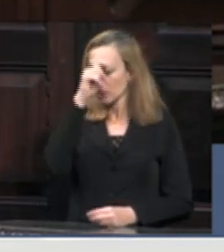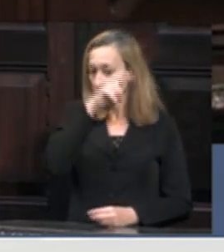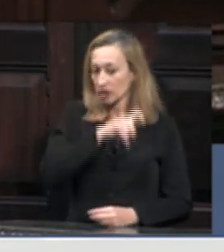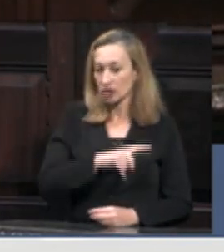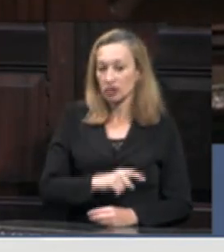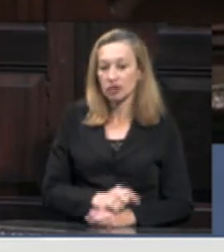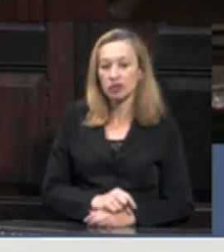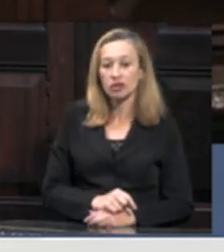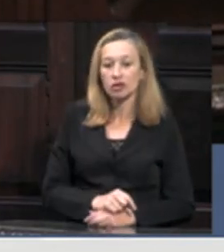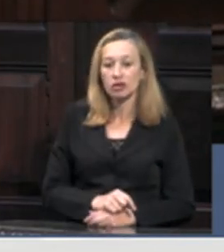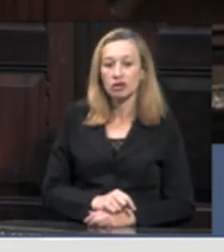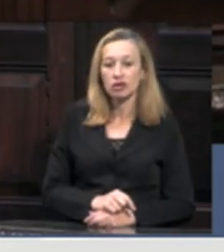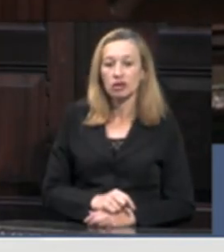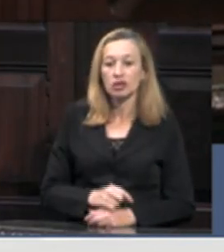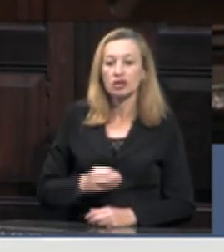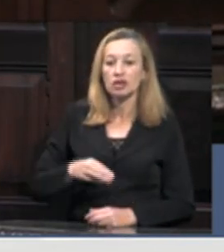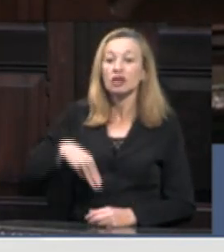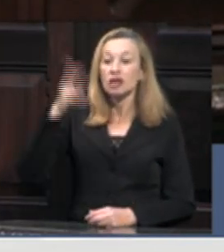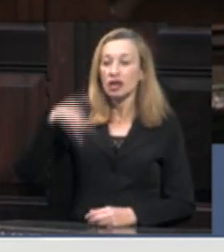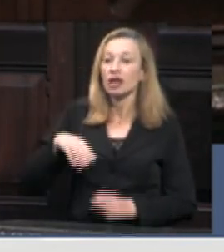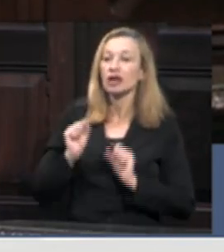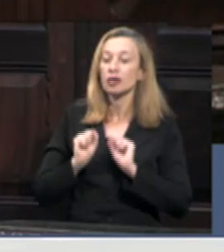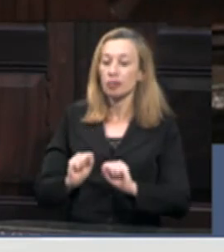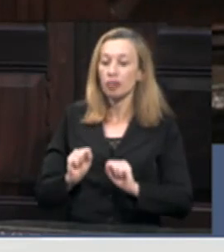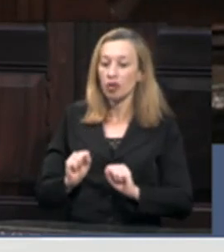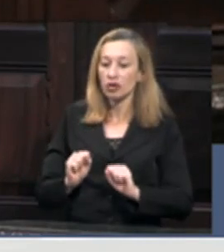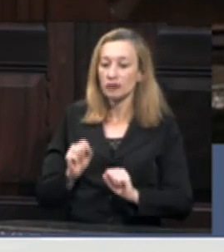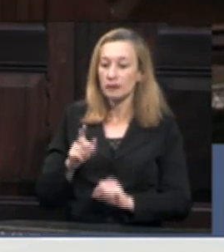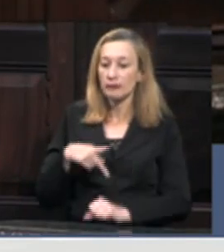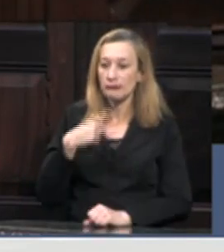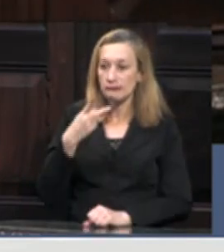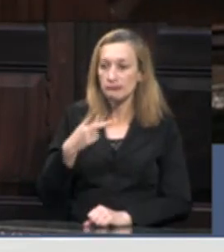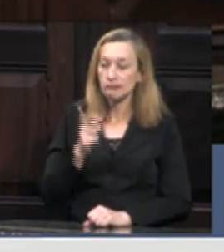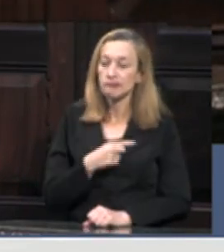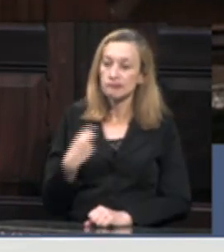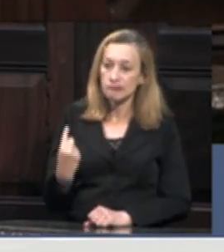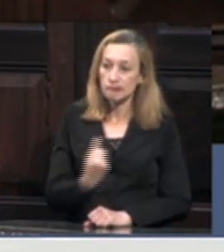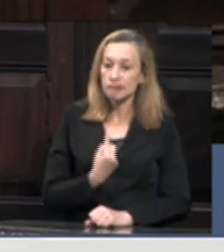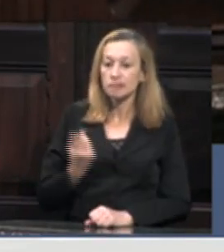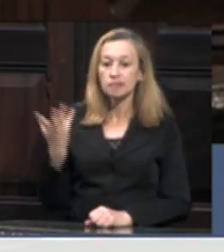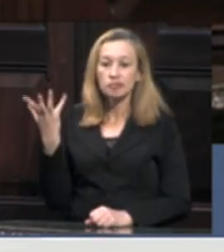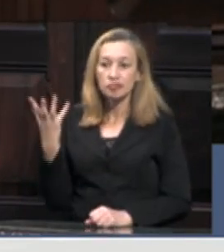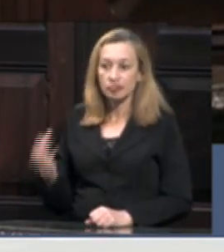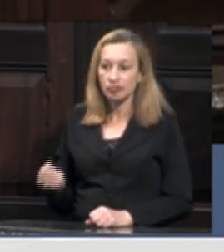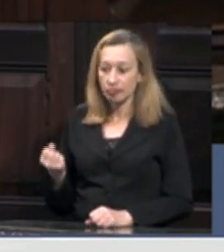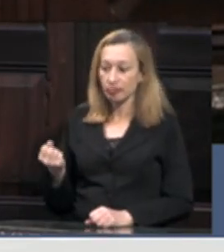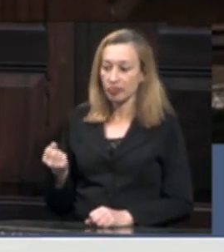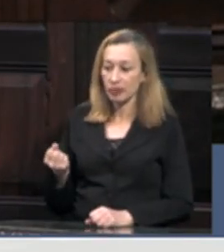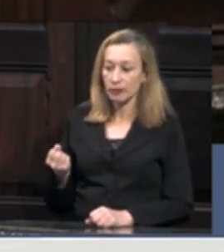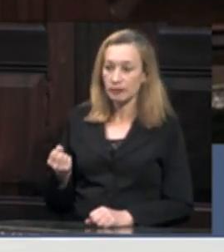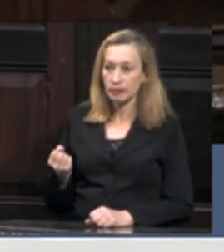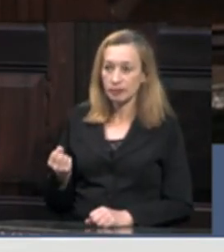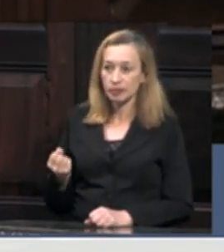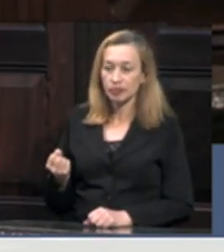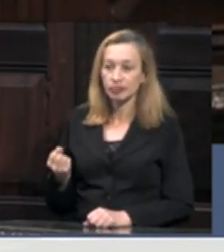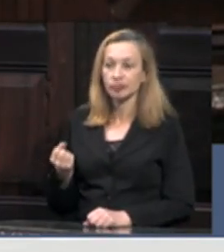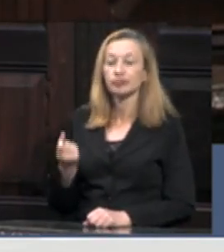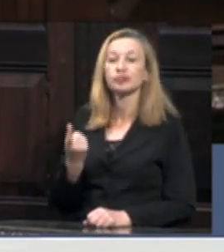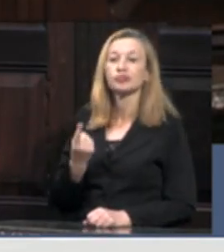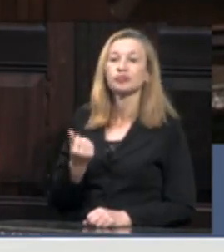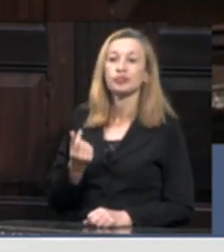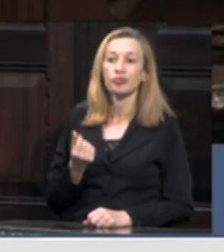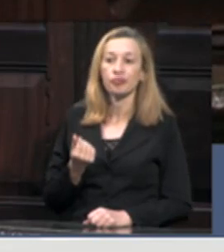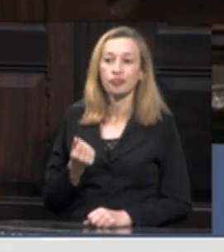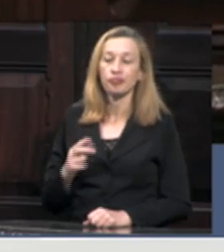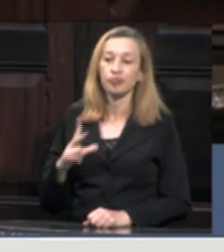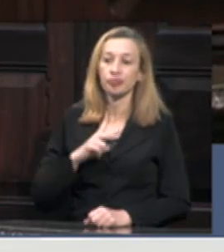Quem é que pode garantir que nós vamos arrecadar de royalties e